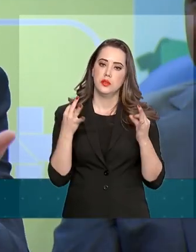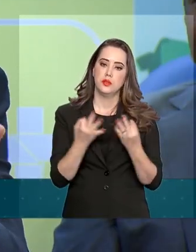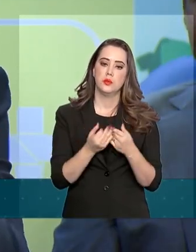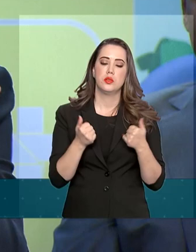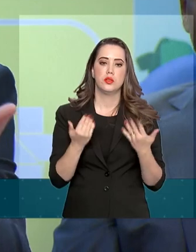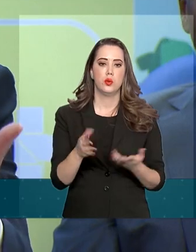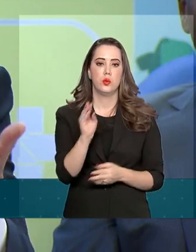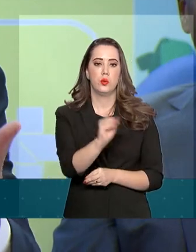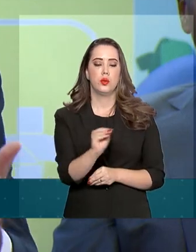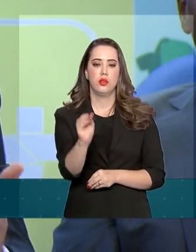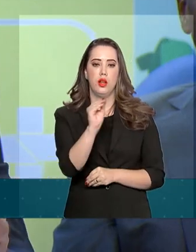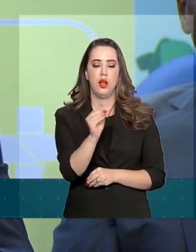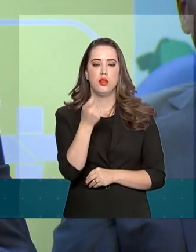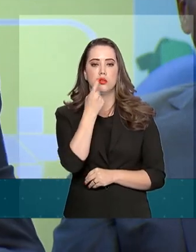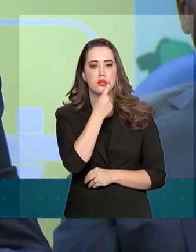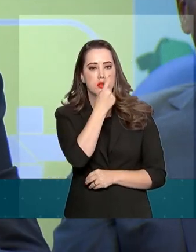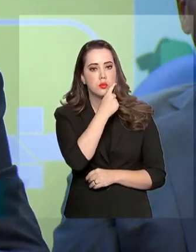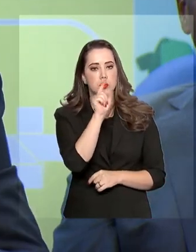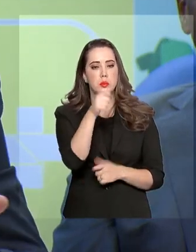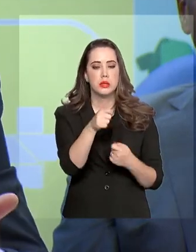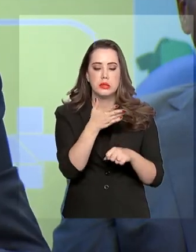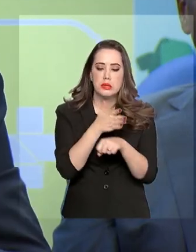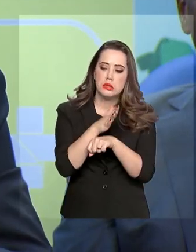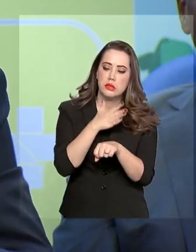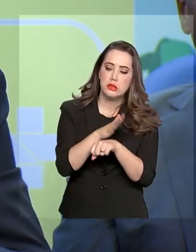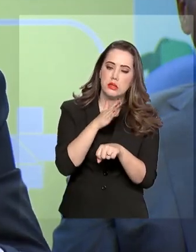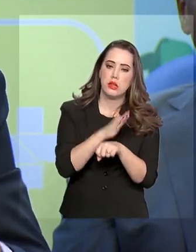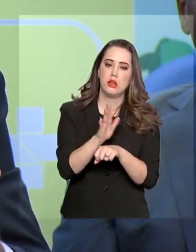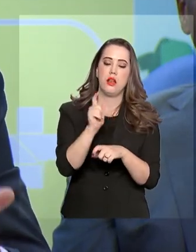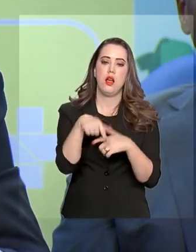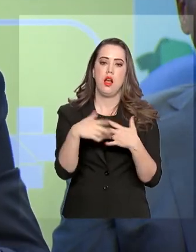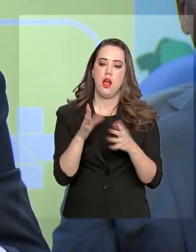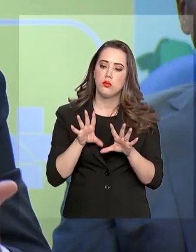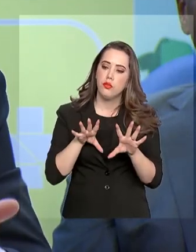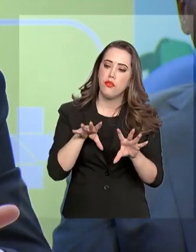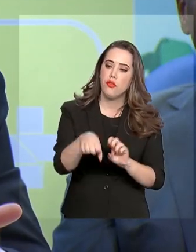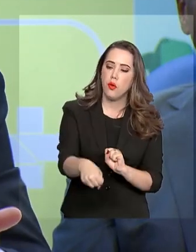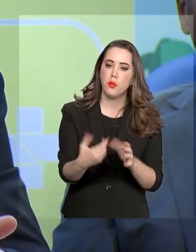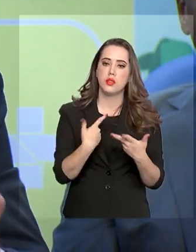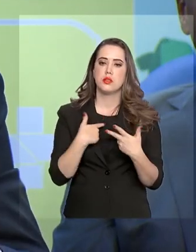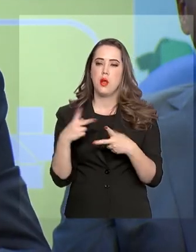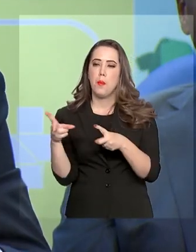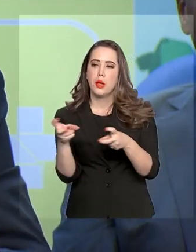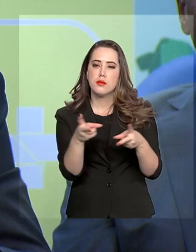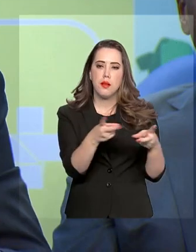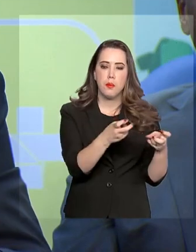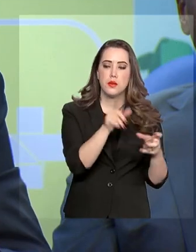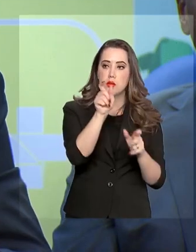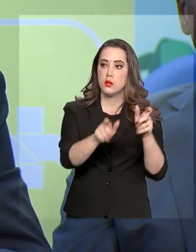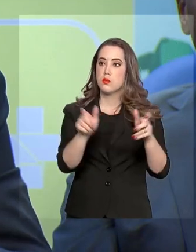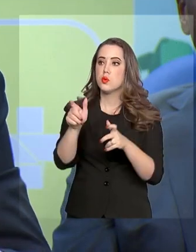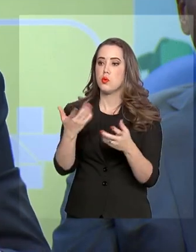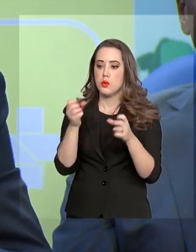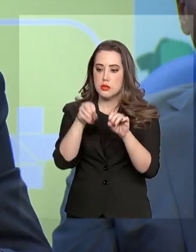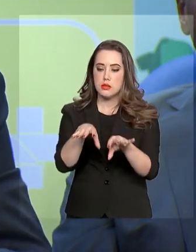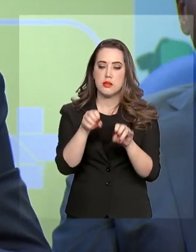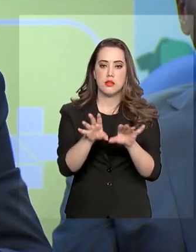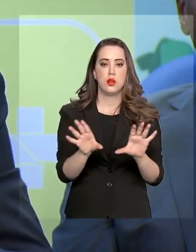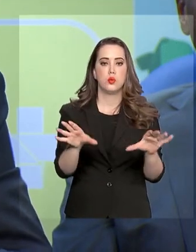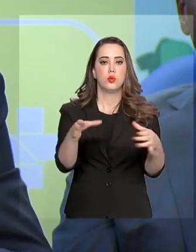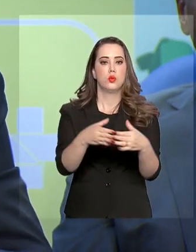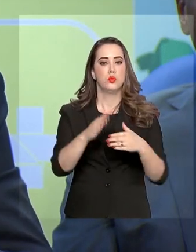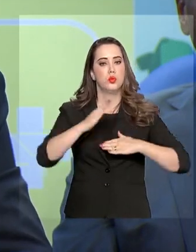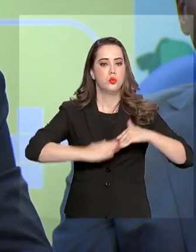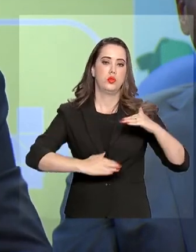atenção bucal, a saúde bucal, está partindo para a capacitação, para a formação, para a sensibilização dessa rede para a gente poder